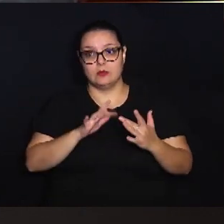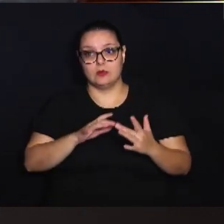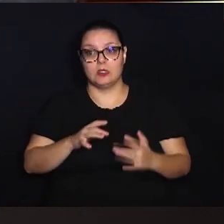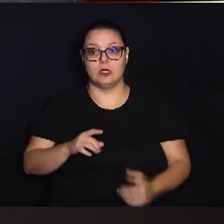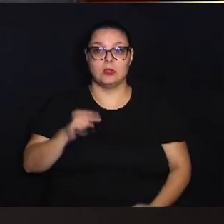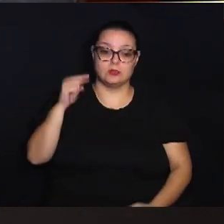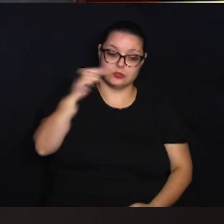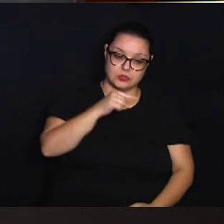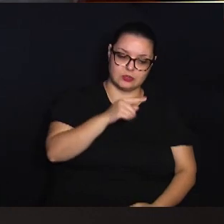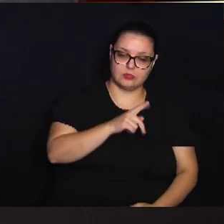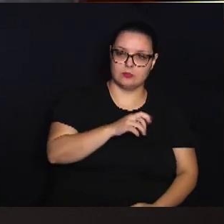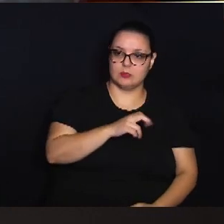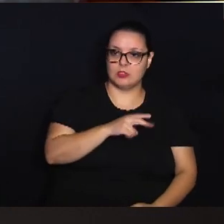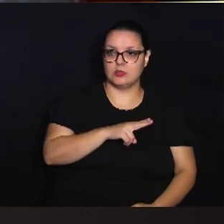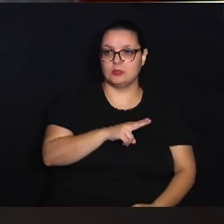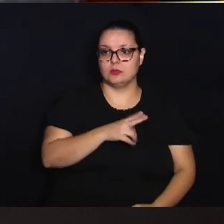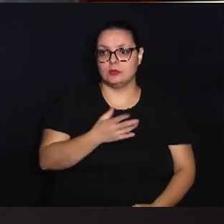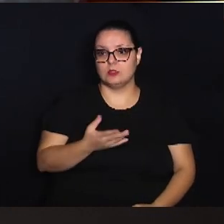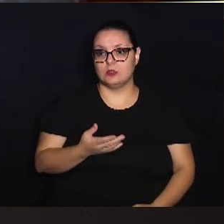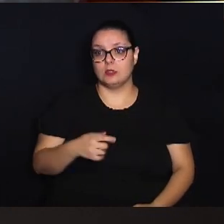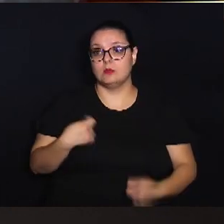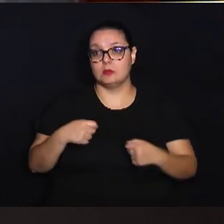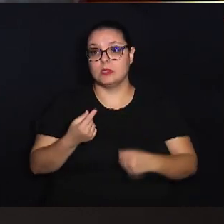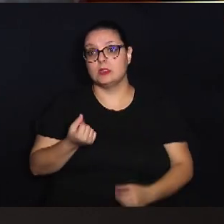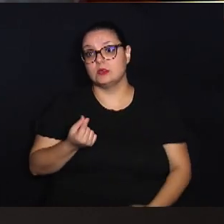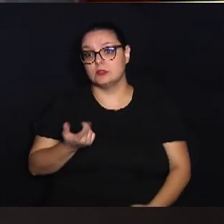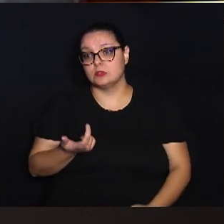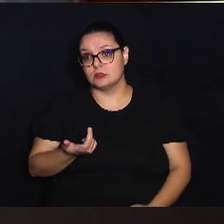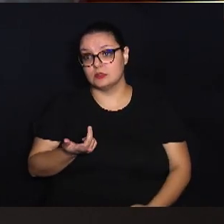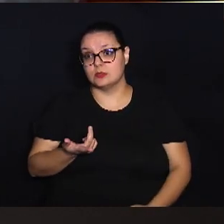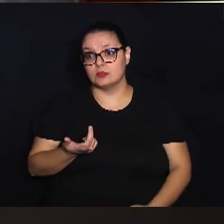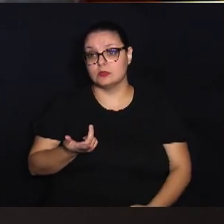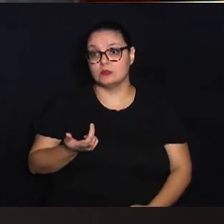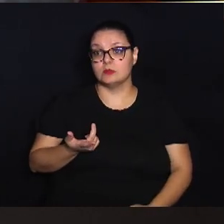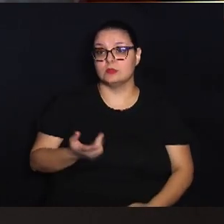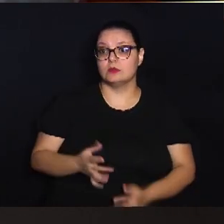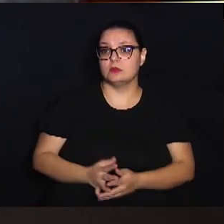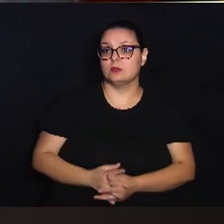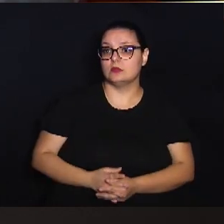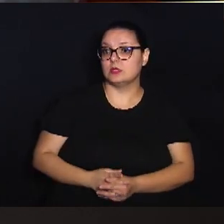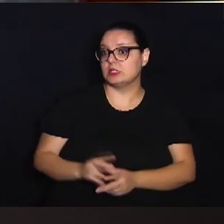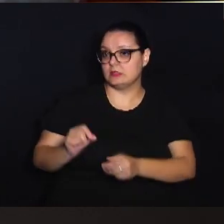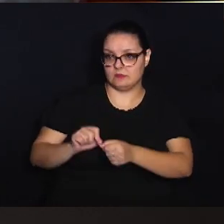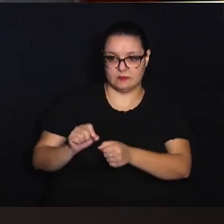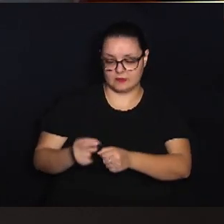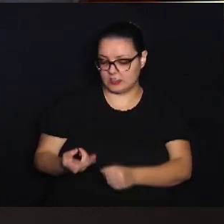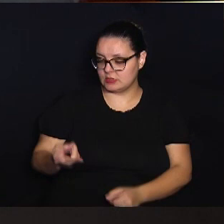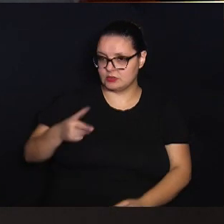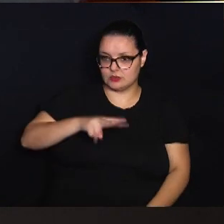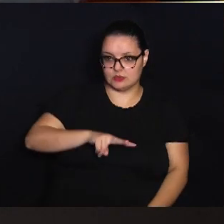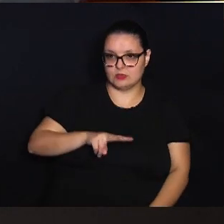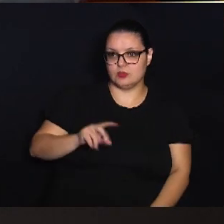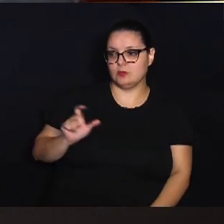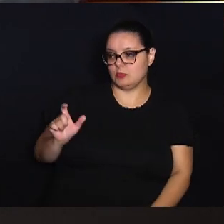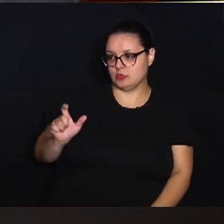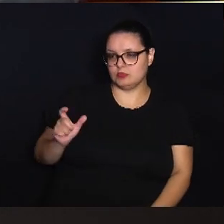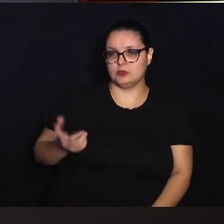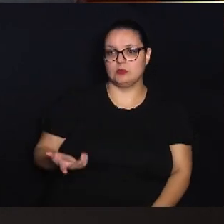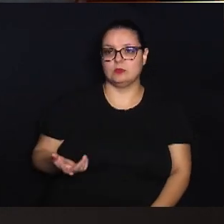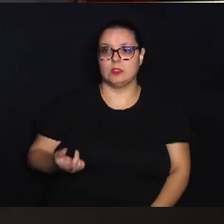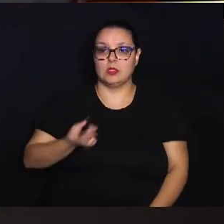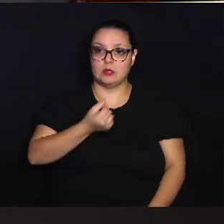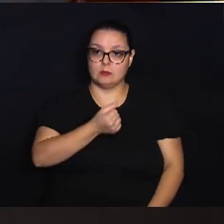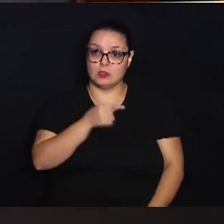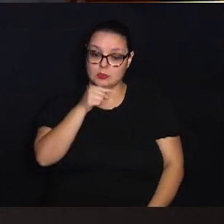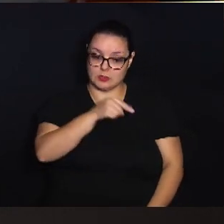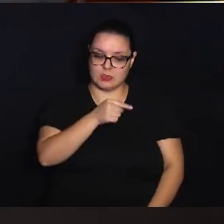os operadores de lá e o operador de lá falou: eu preciso de dinheiro. Esse aqui, um Western Union, que você faz a transferência via Western Union, ele